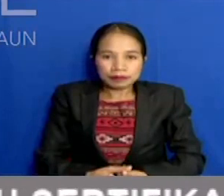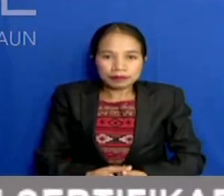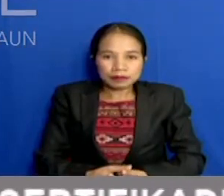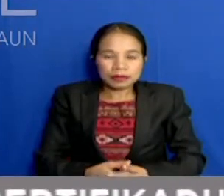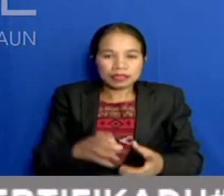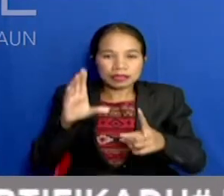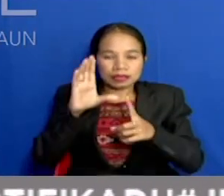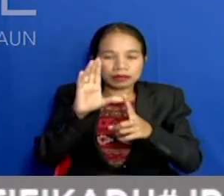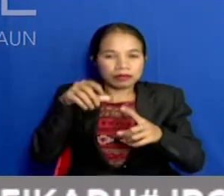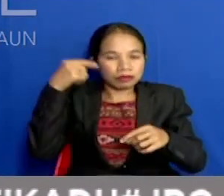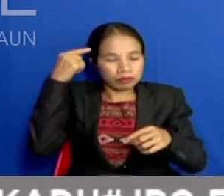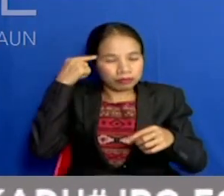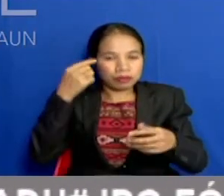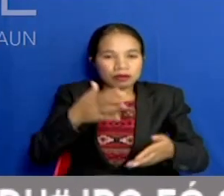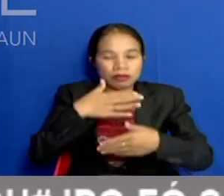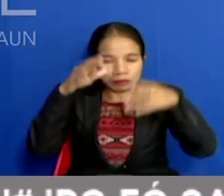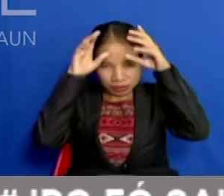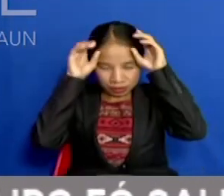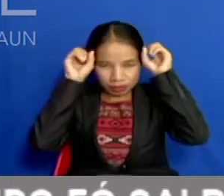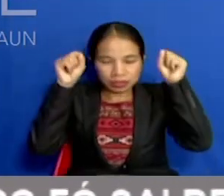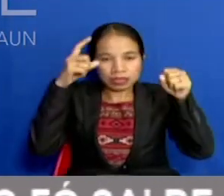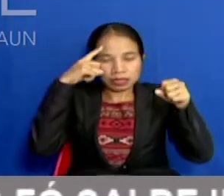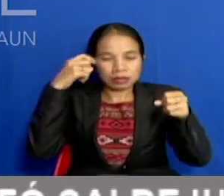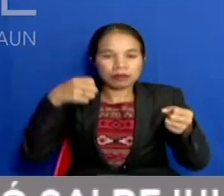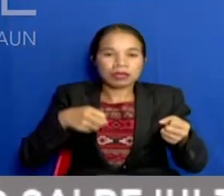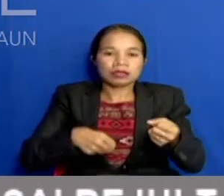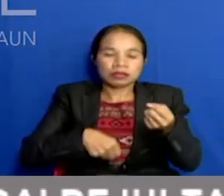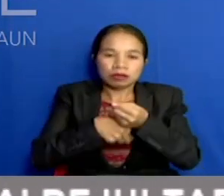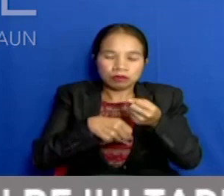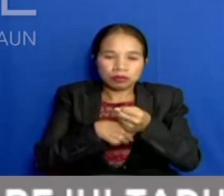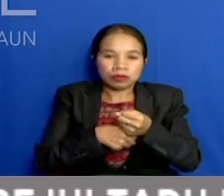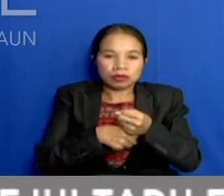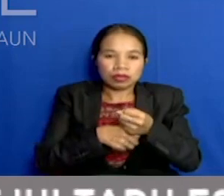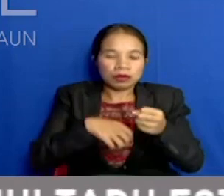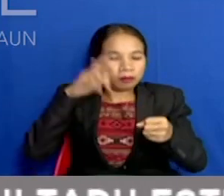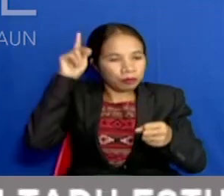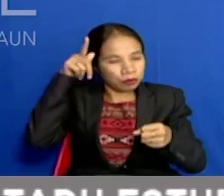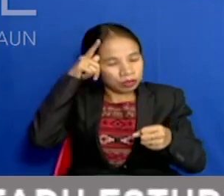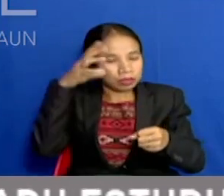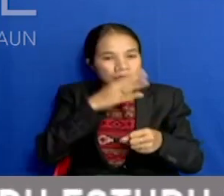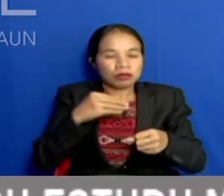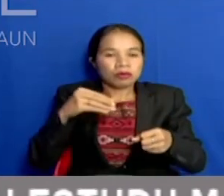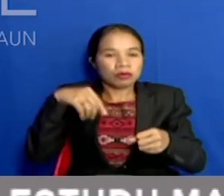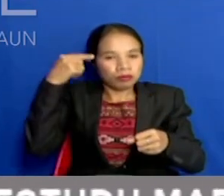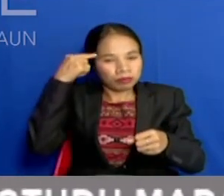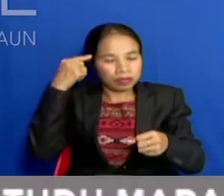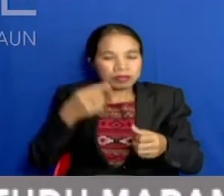Chefe de governo aprecia o presidente da República, também apoio e estabilidade política na estabilidade